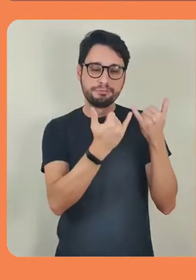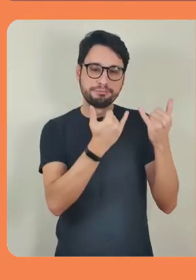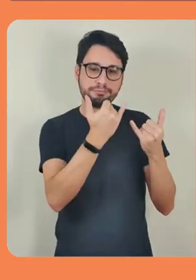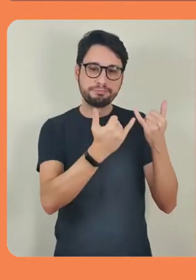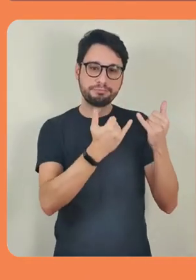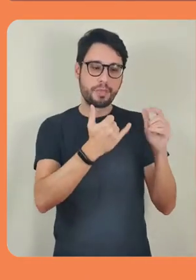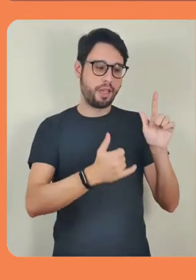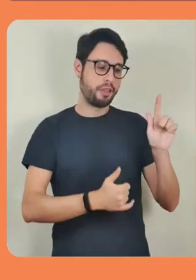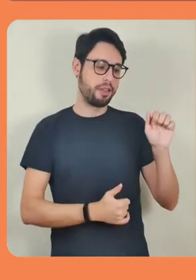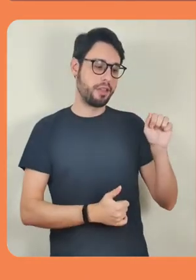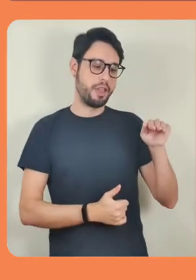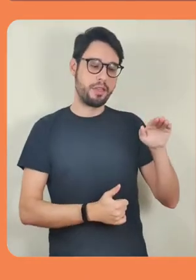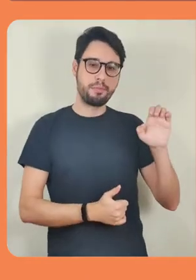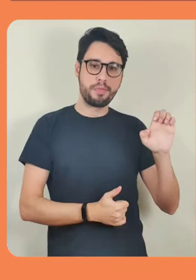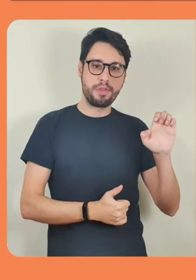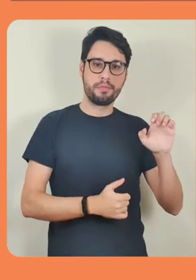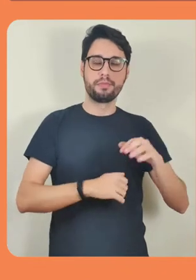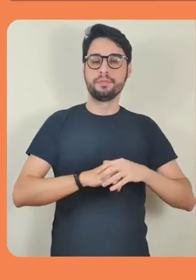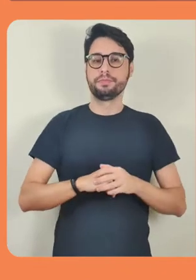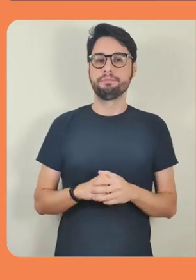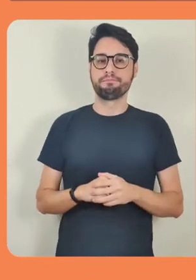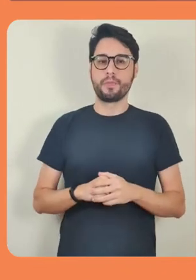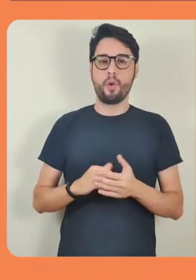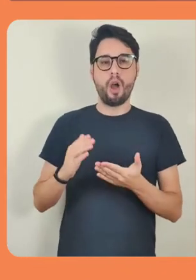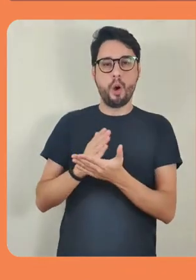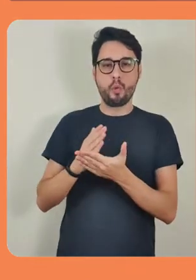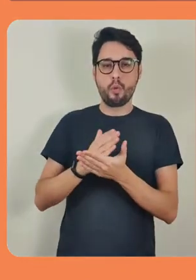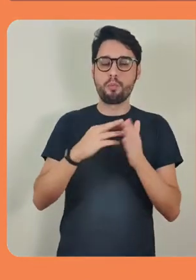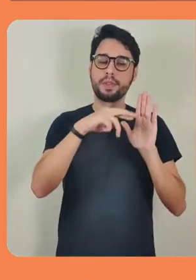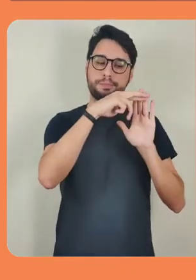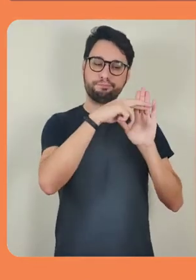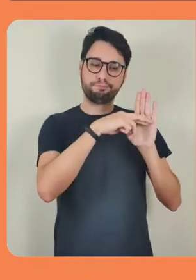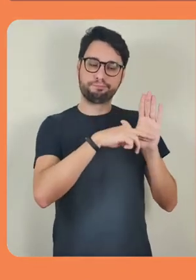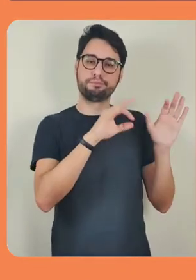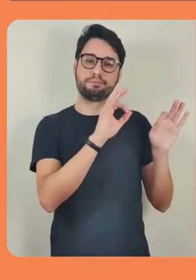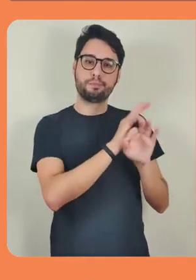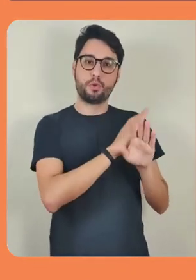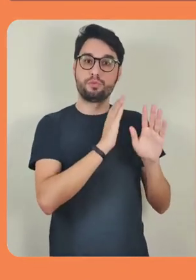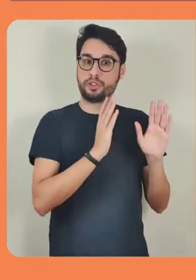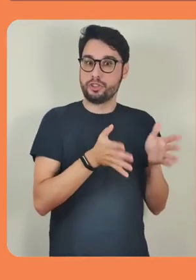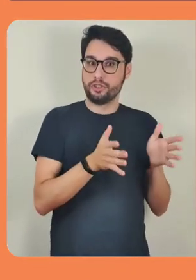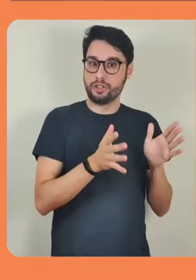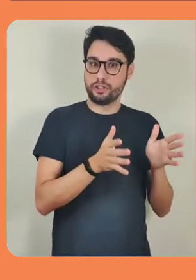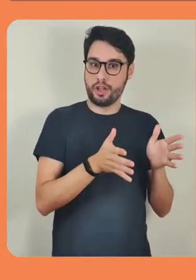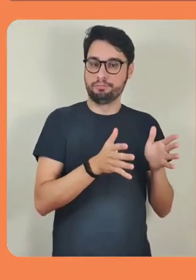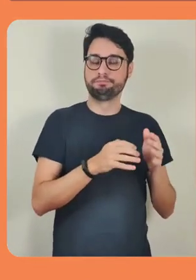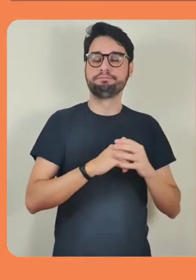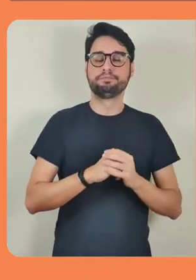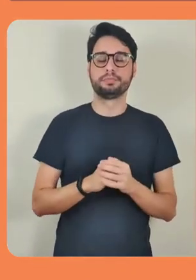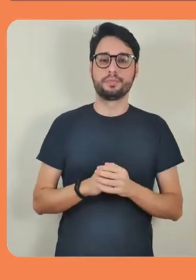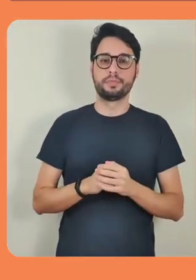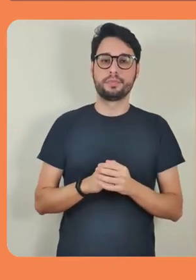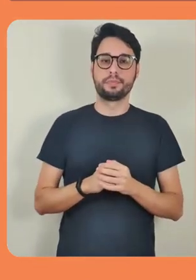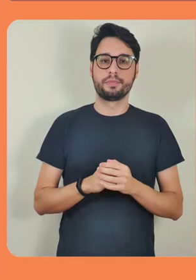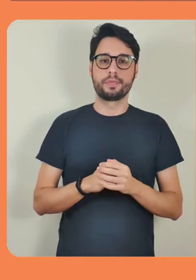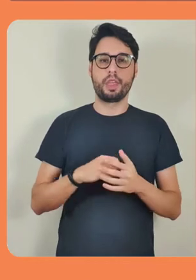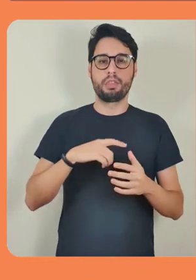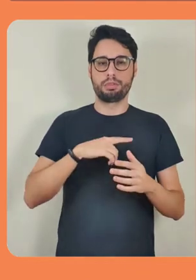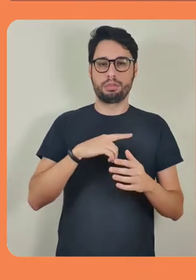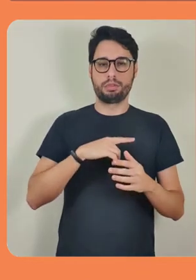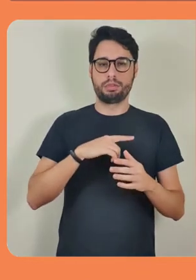que são é a forma com que os seus alunos vão ganhar pontos para ganhar